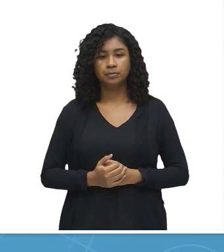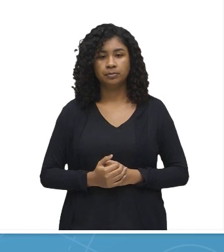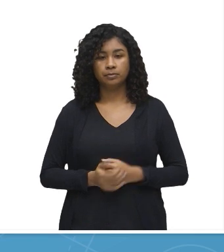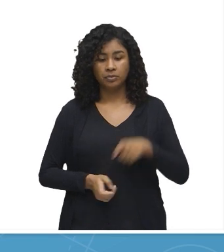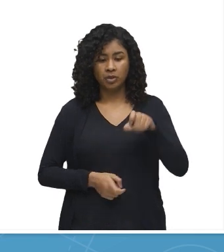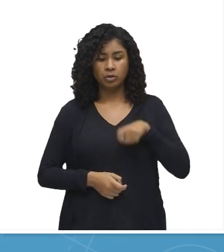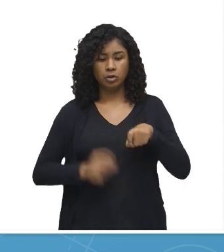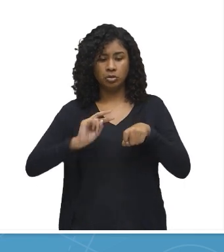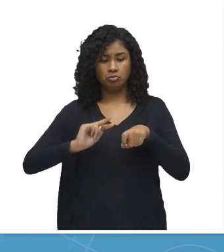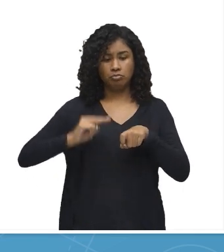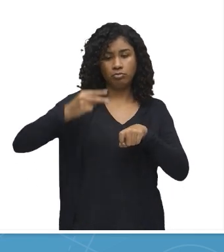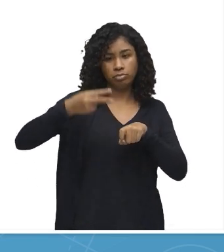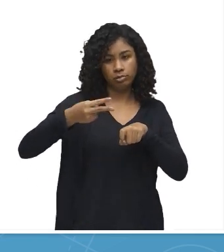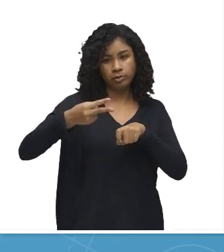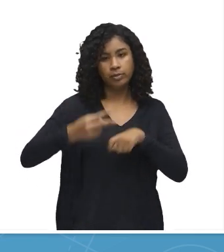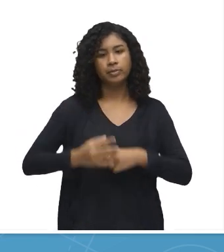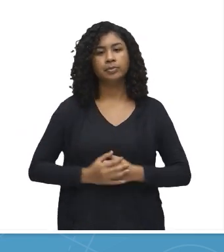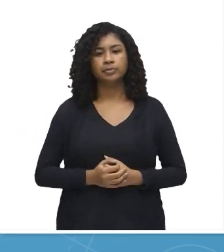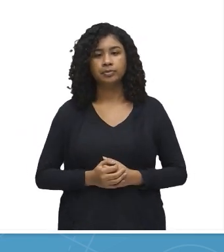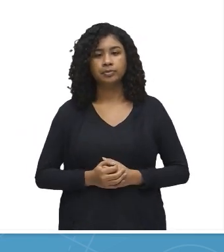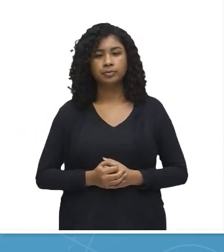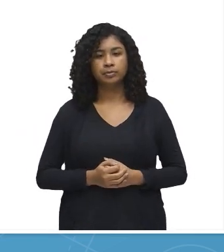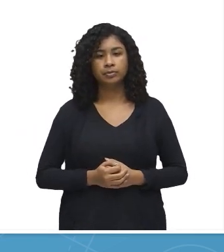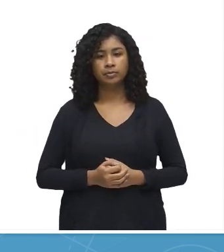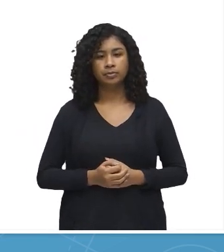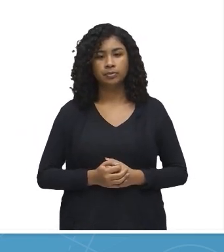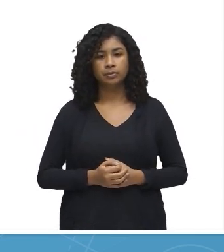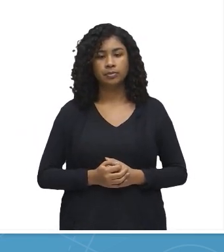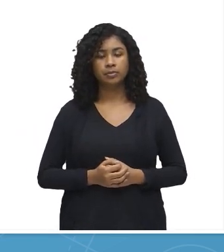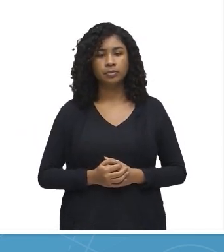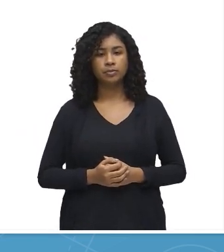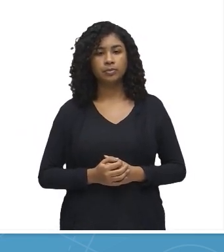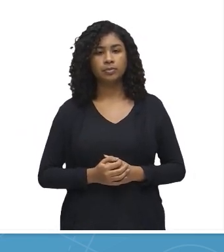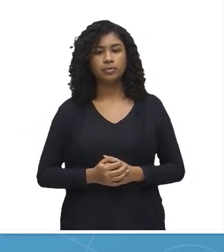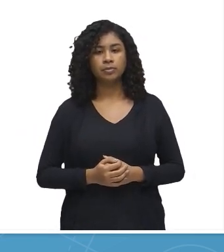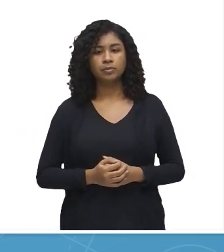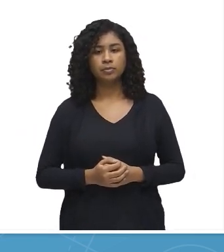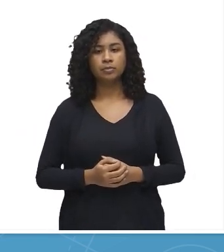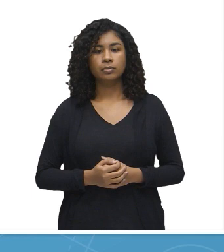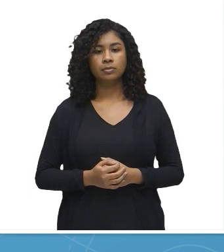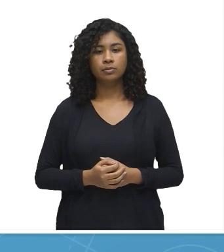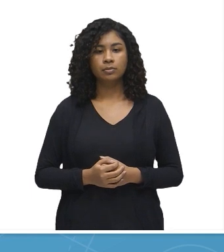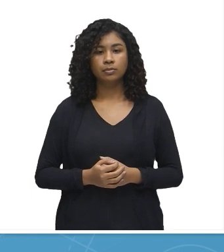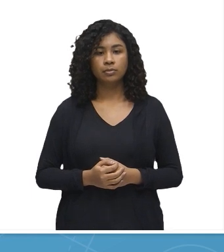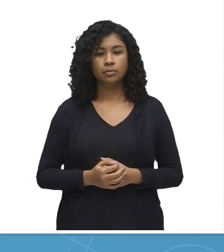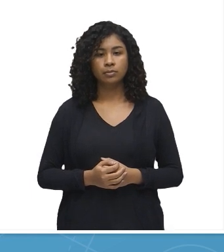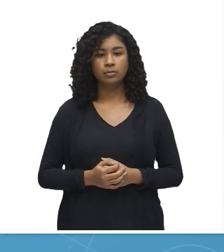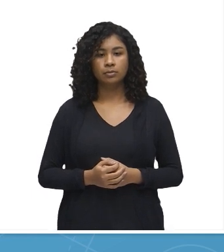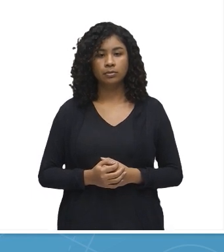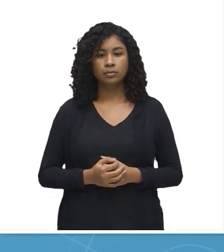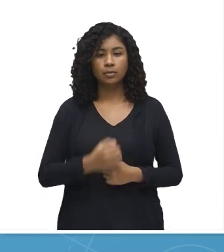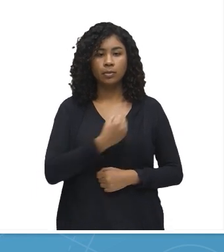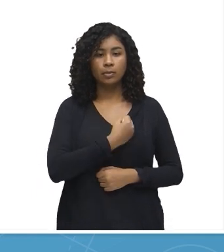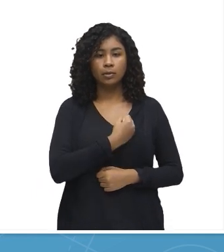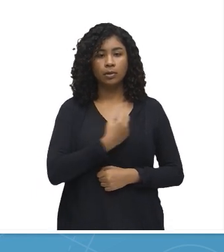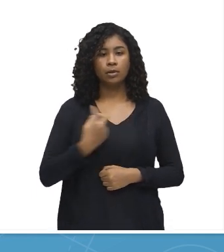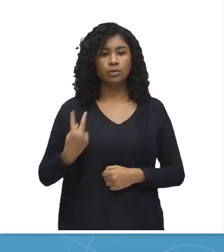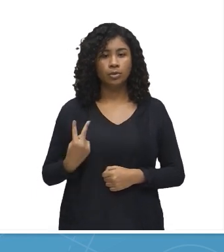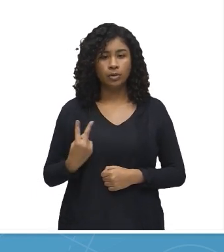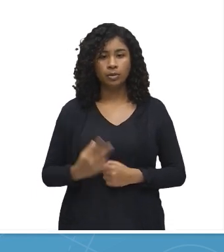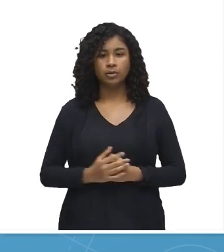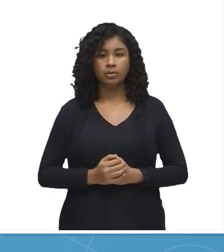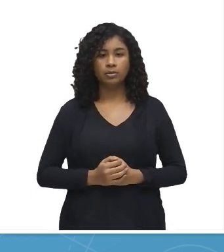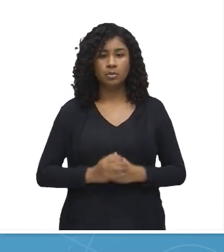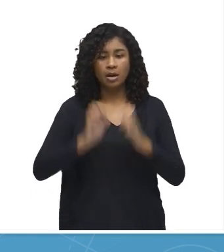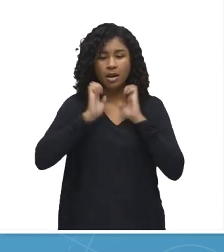incógnita, tá? No primeiro x aí. A equação 2 não é uma equação do